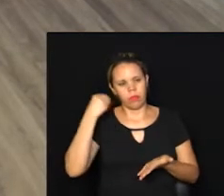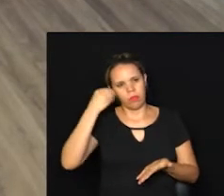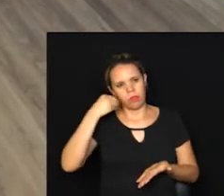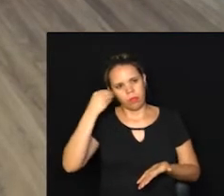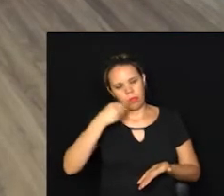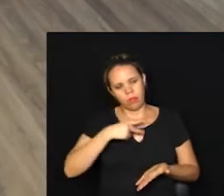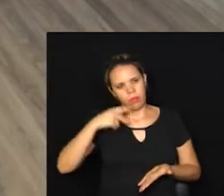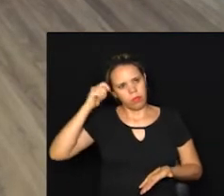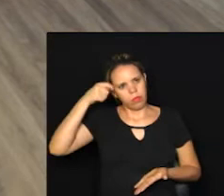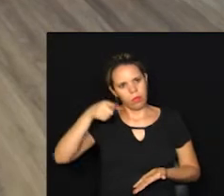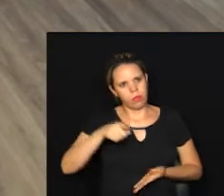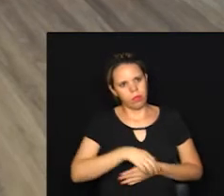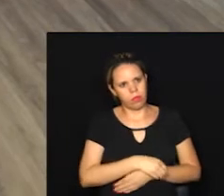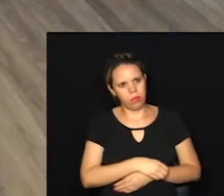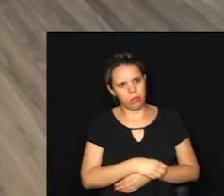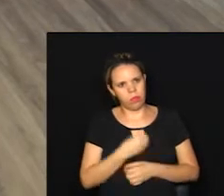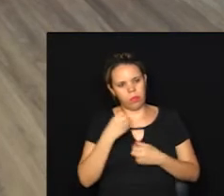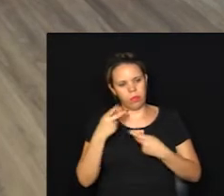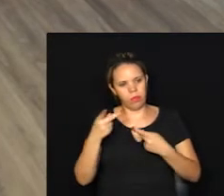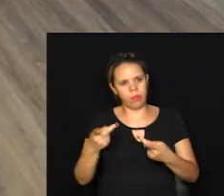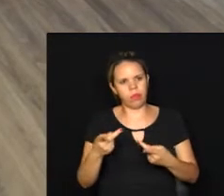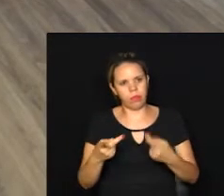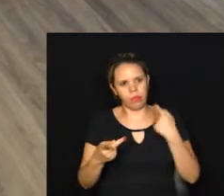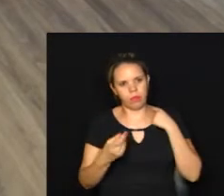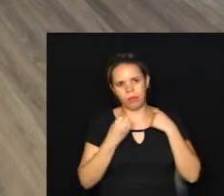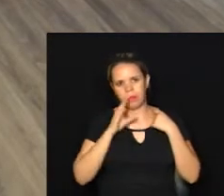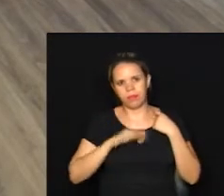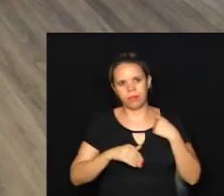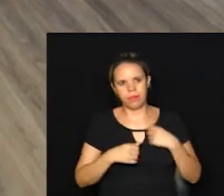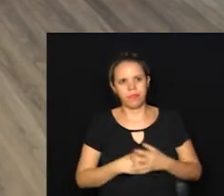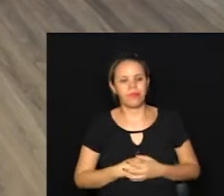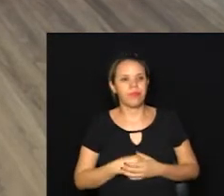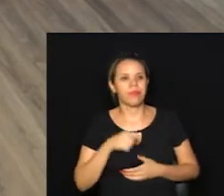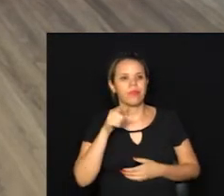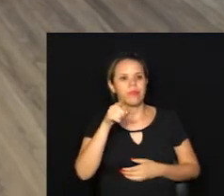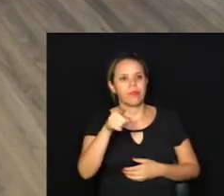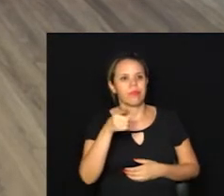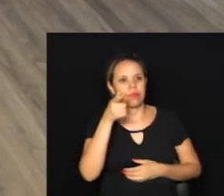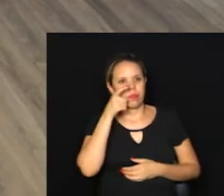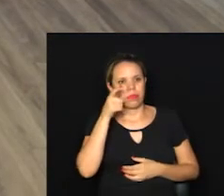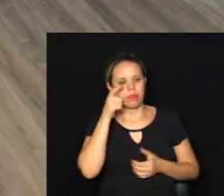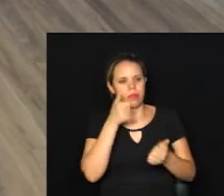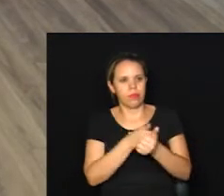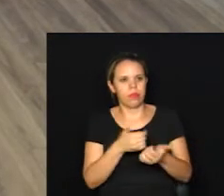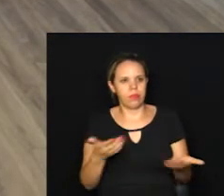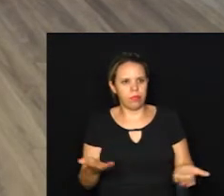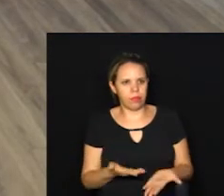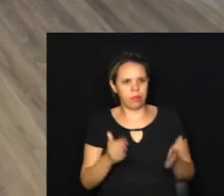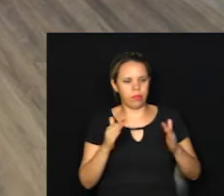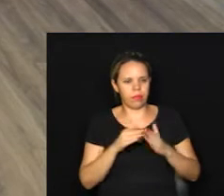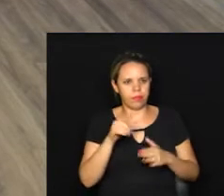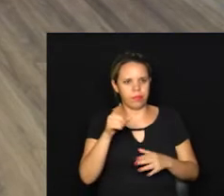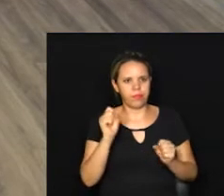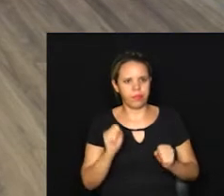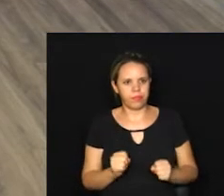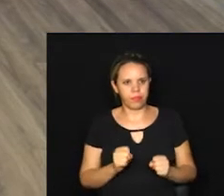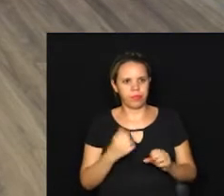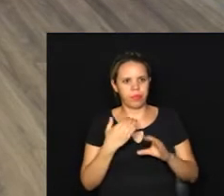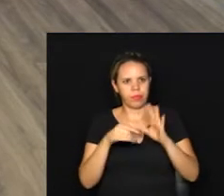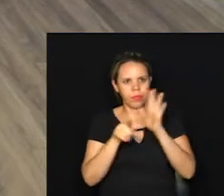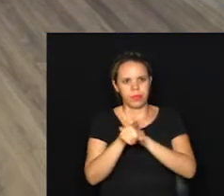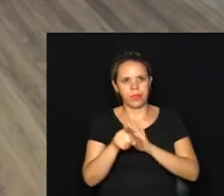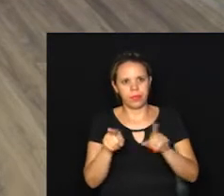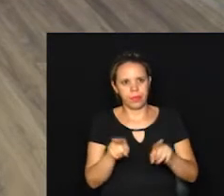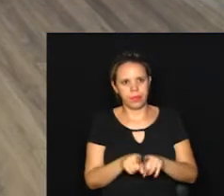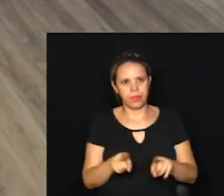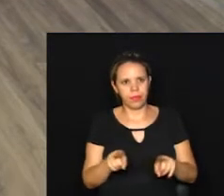da Ponte Preta. Então, seja bem-vindo e boa tarde, Stefan Campineiro. Você que está nos acompanhando aí em casa, pode enviar uma pergunta